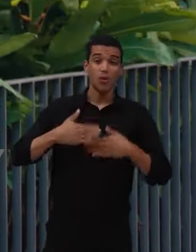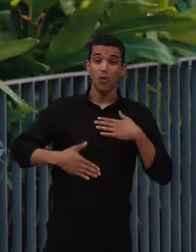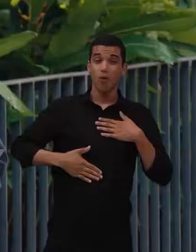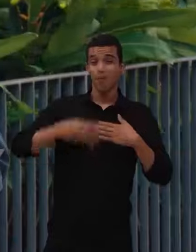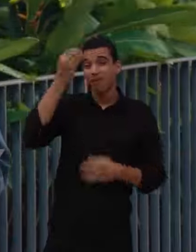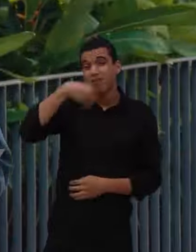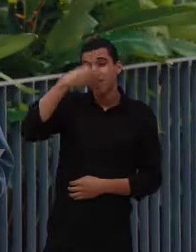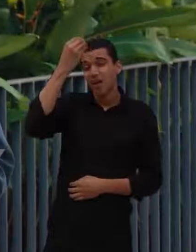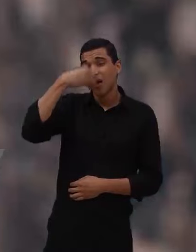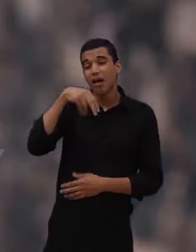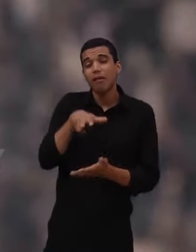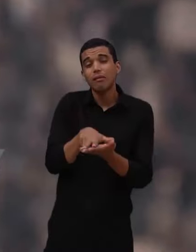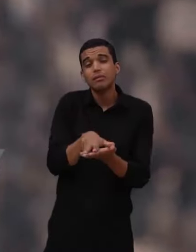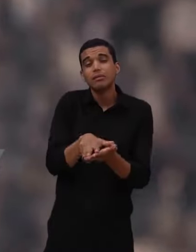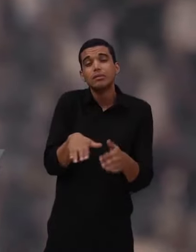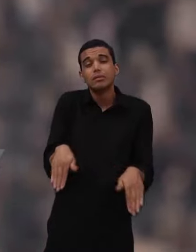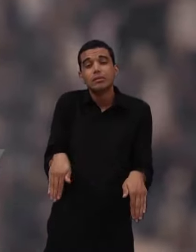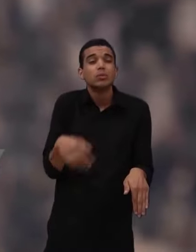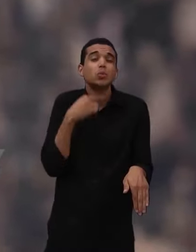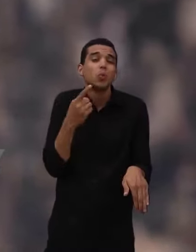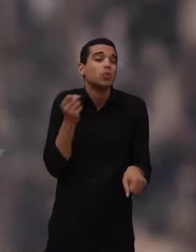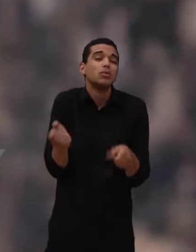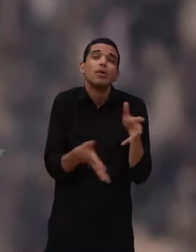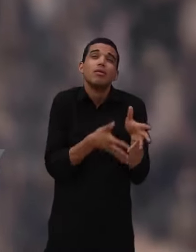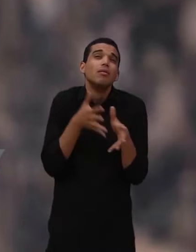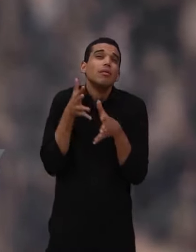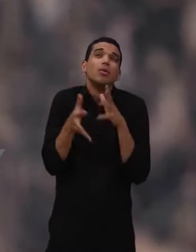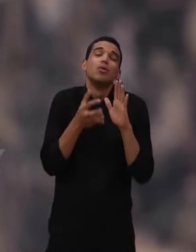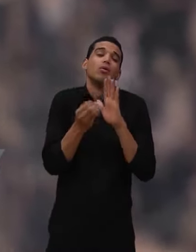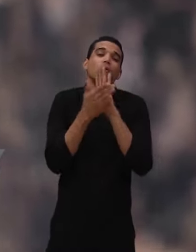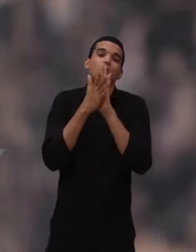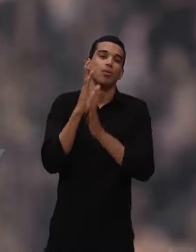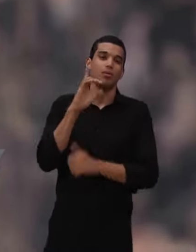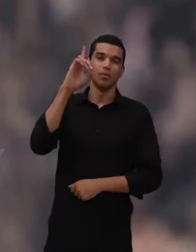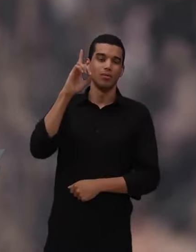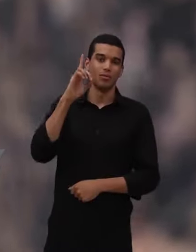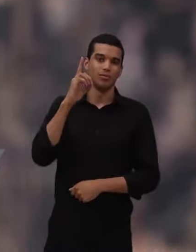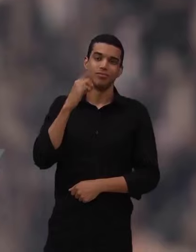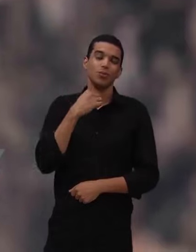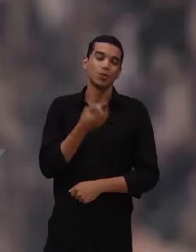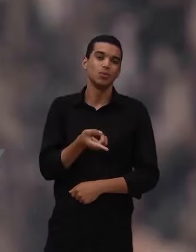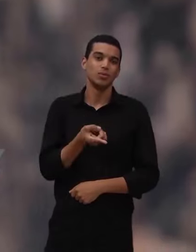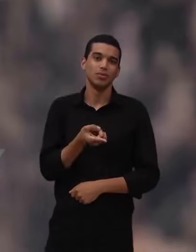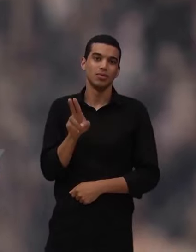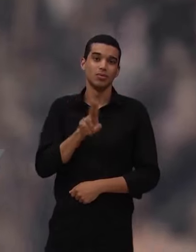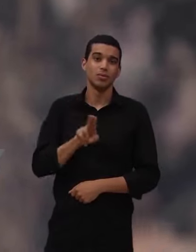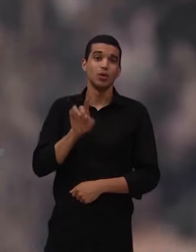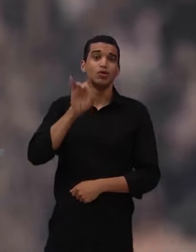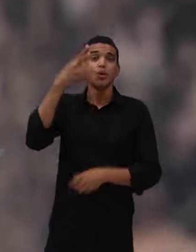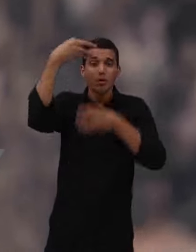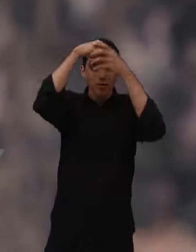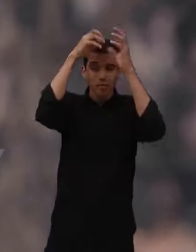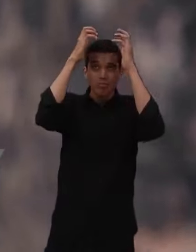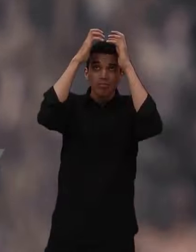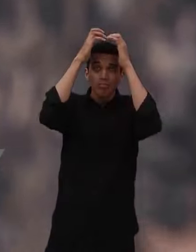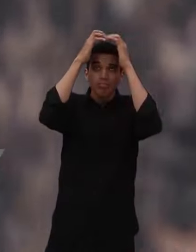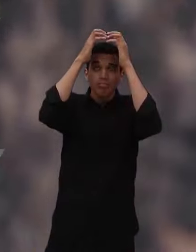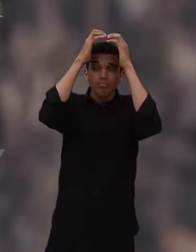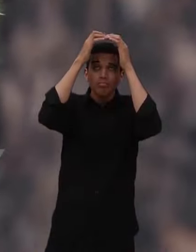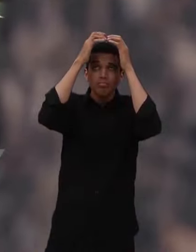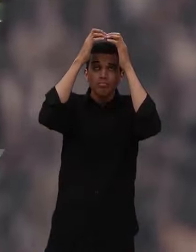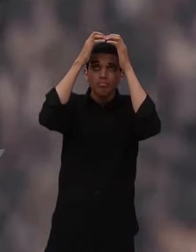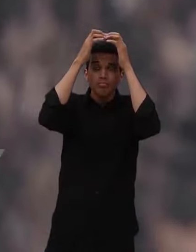seu corpo, que está travado, não tem como se utilizar, só o seu psicológico, a